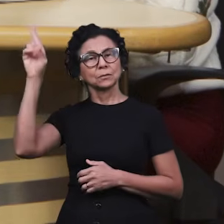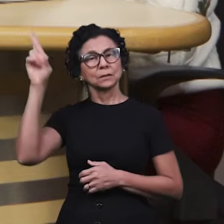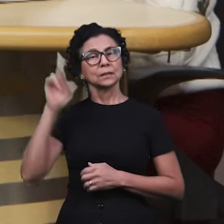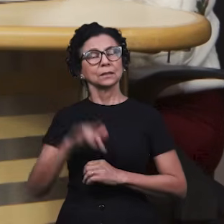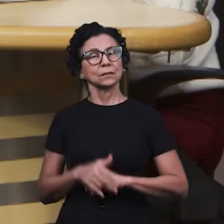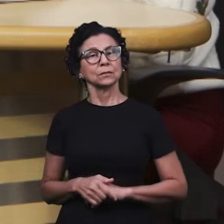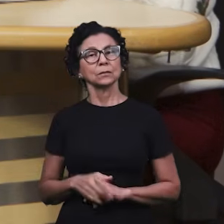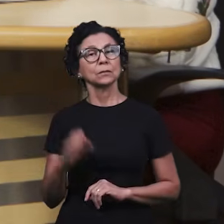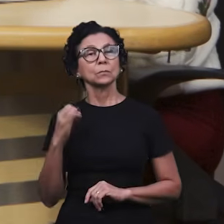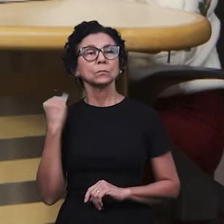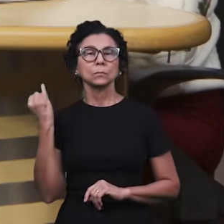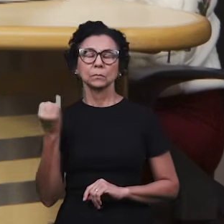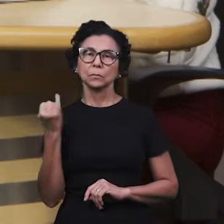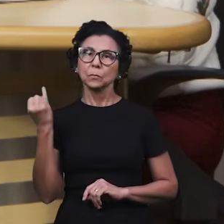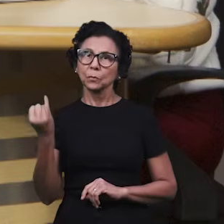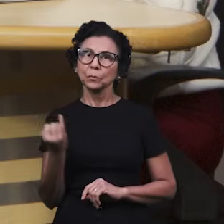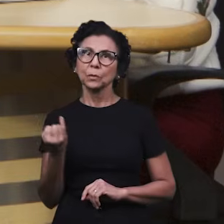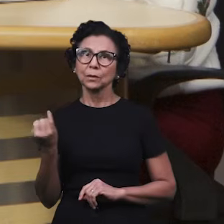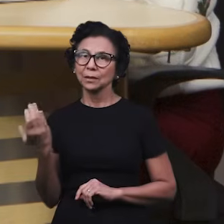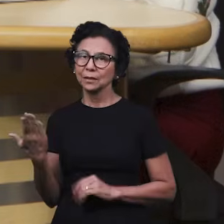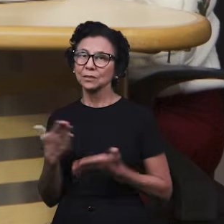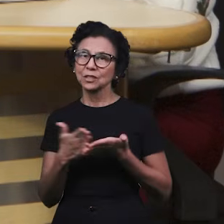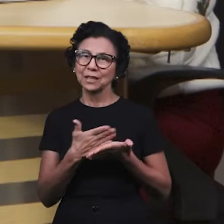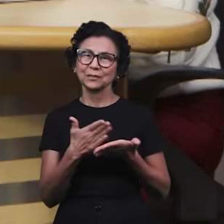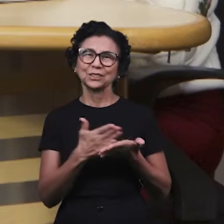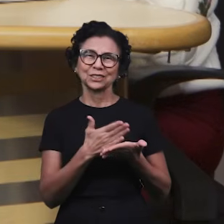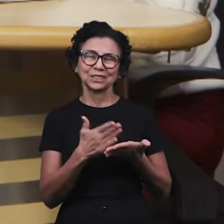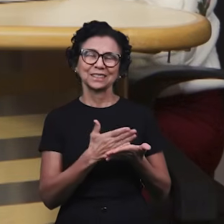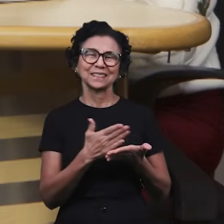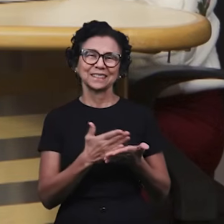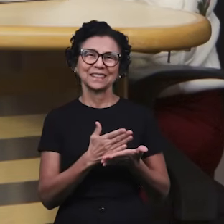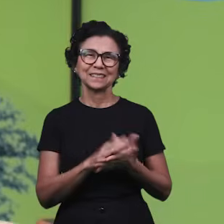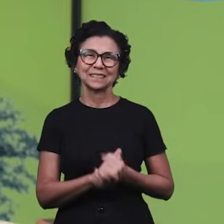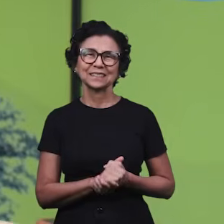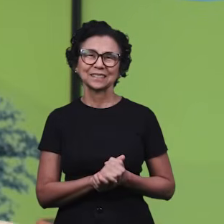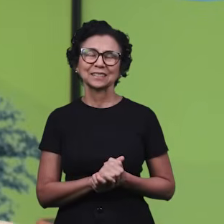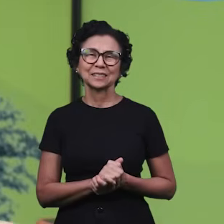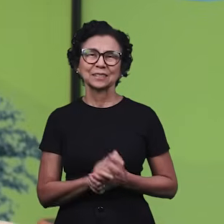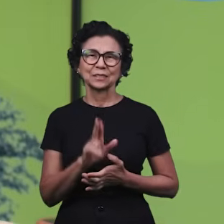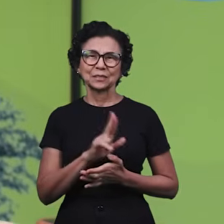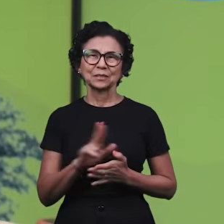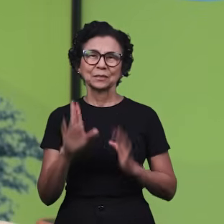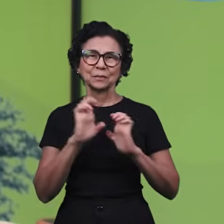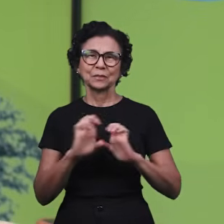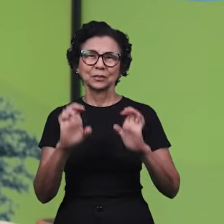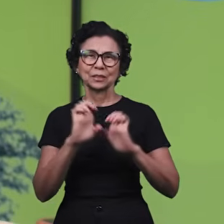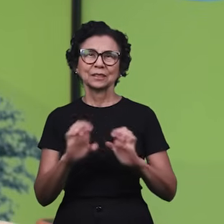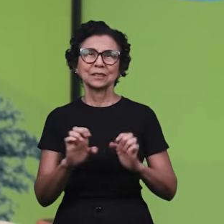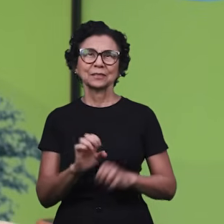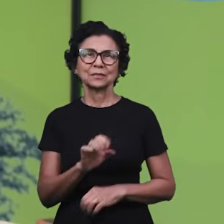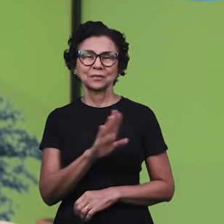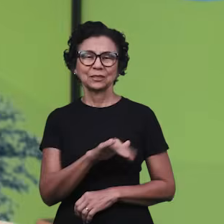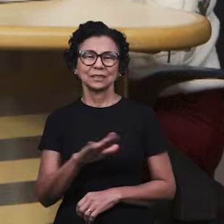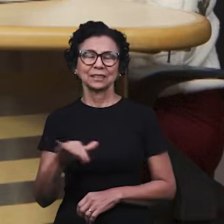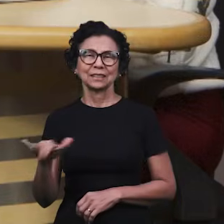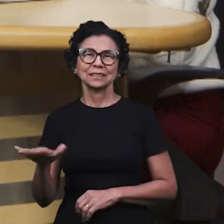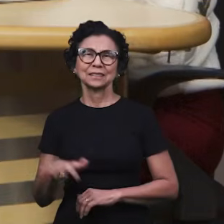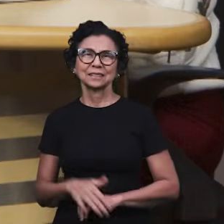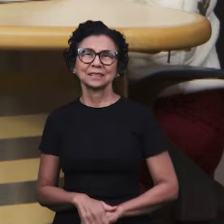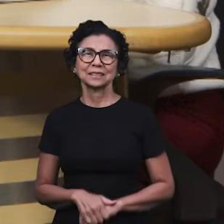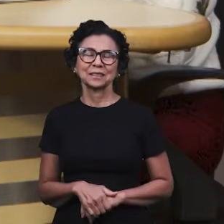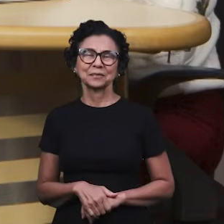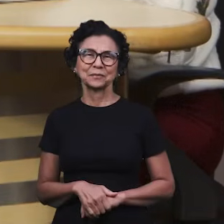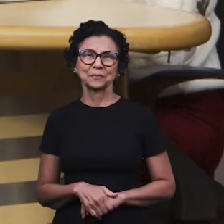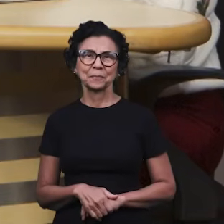riqueza muito grande, de grande valia, as revistinhas também utilizadas para a evangelização de crianças.